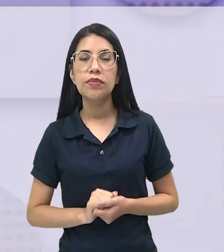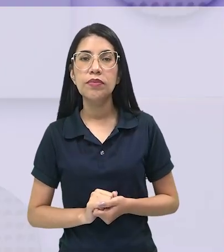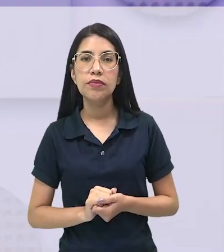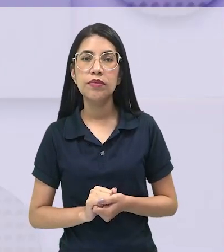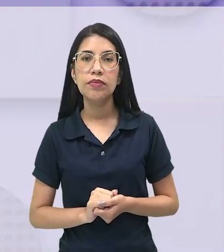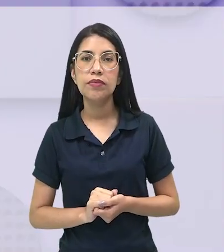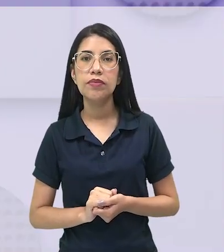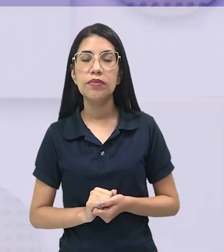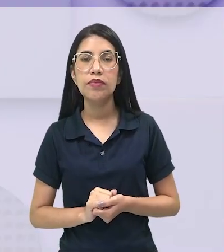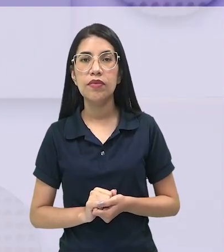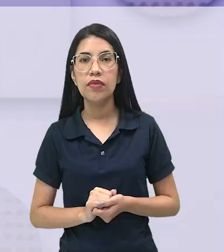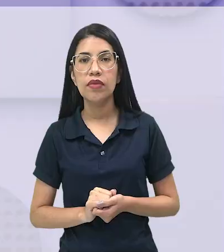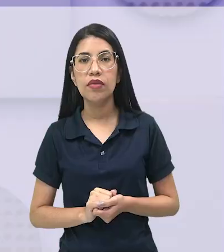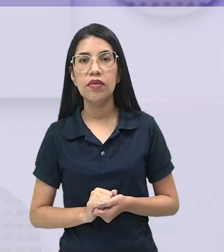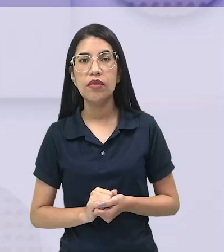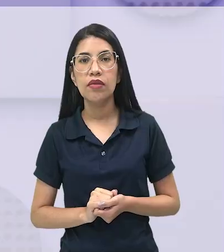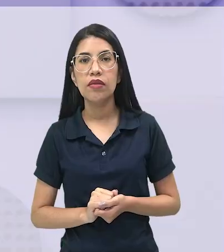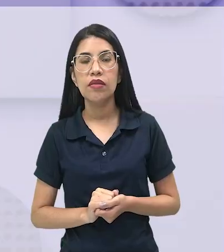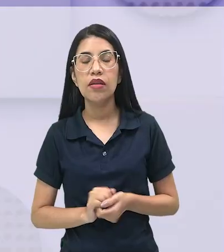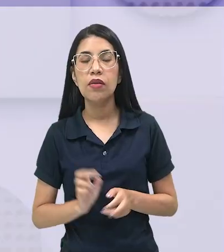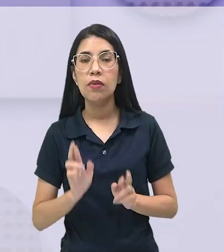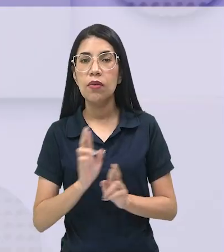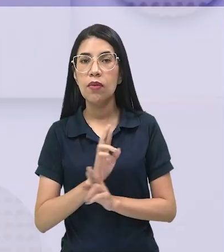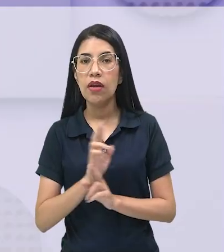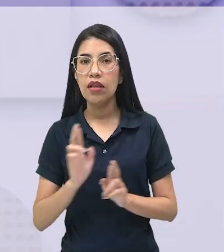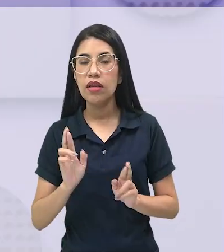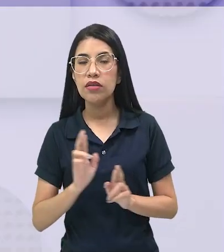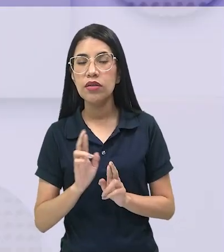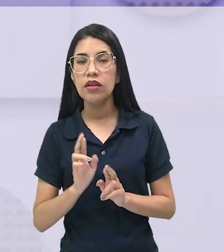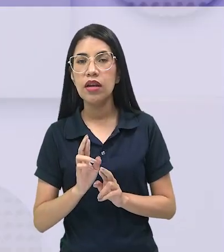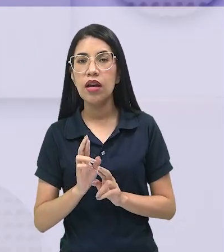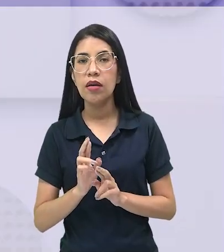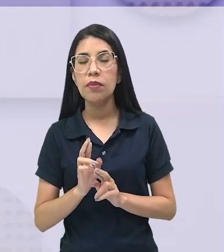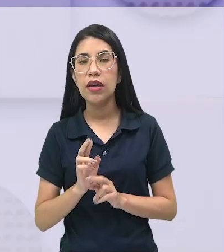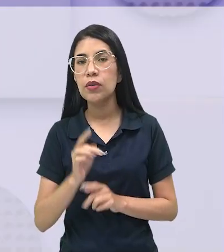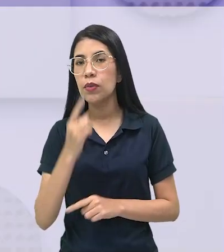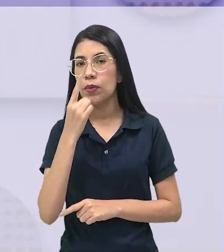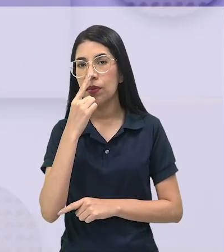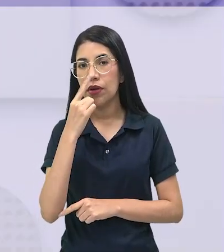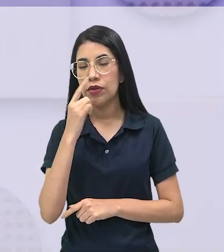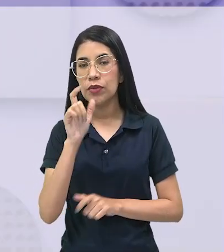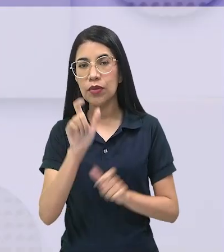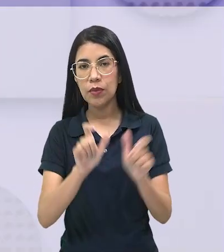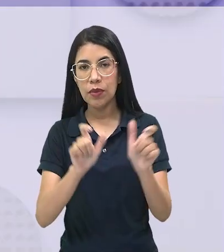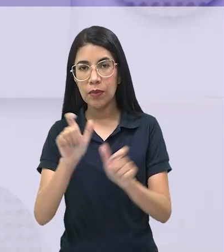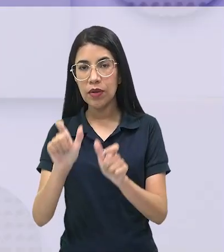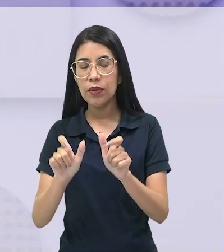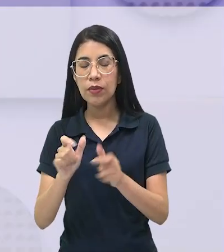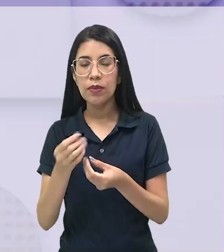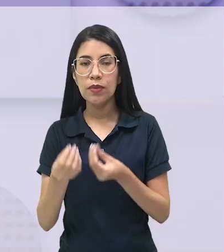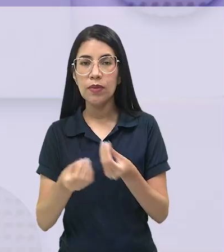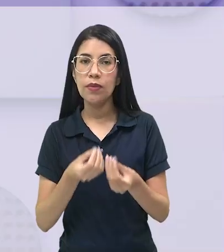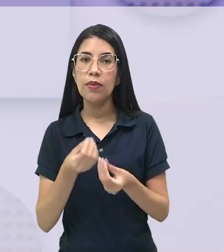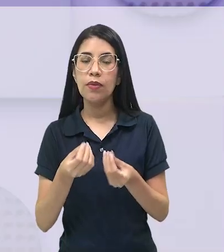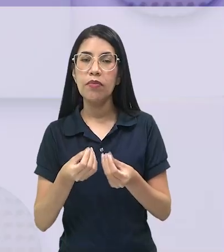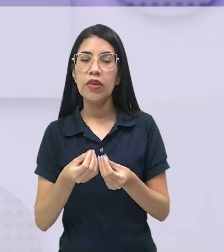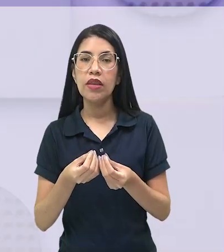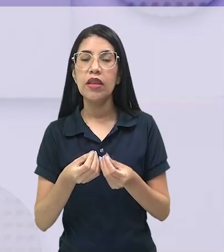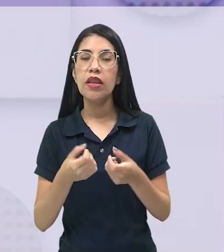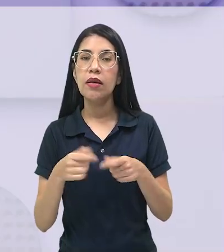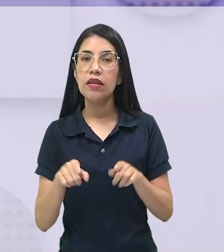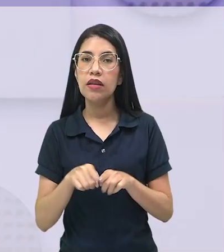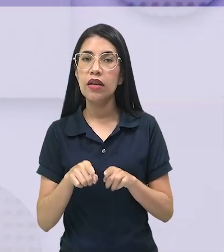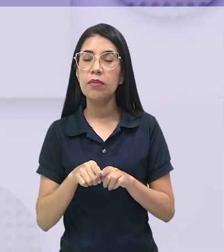concepção, profundo relacionamento com o outro. E esse outro, ele deve